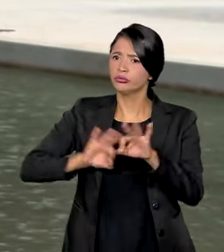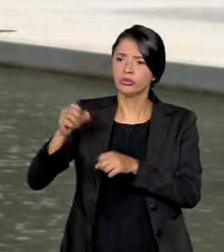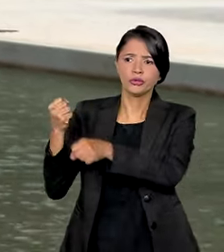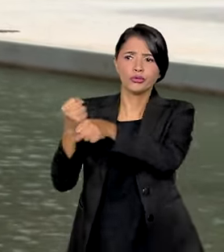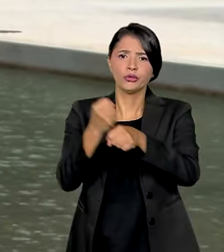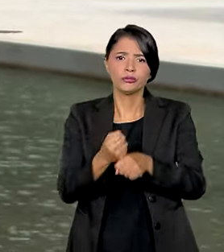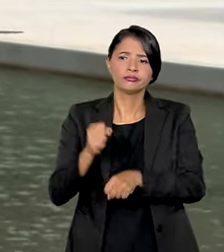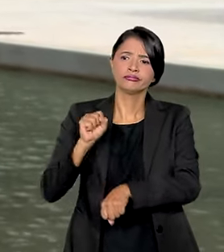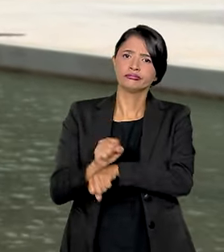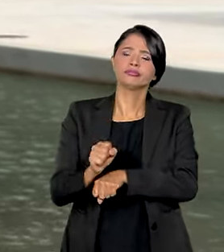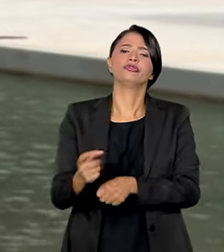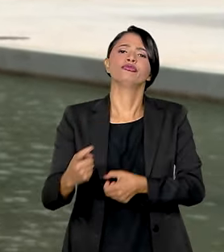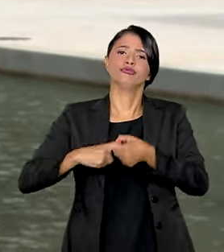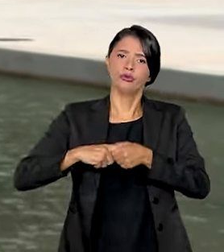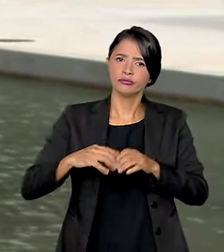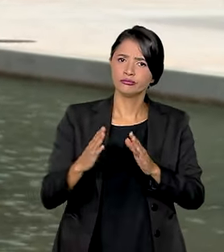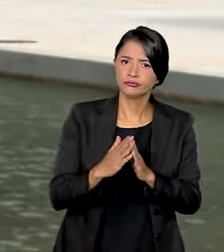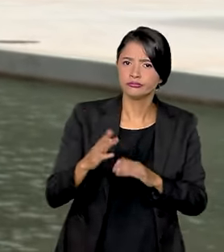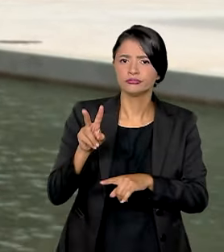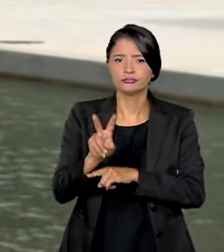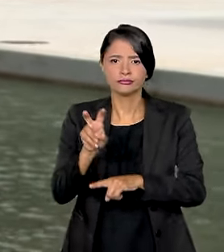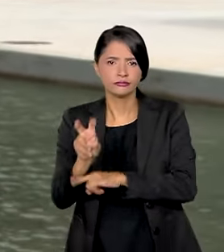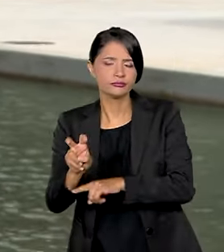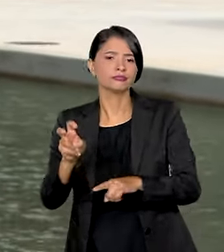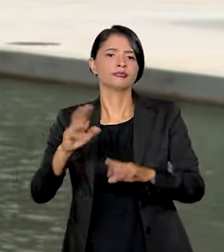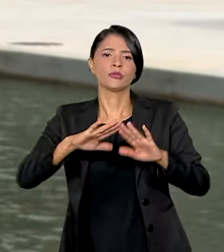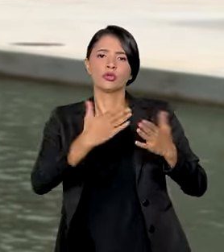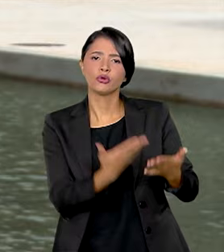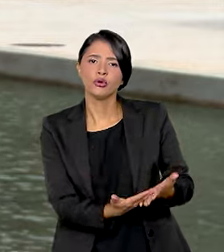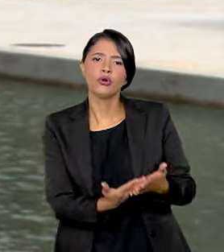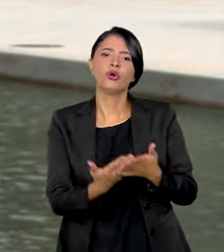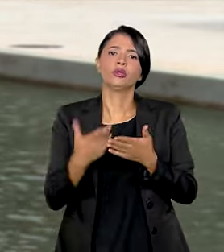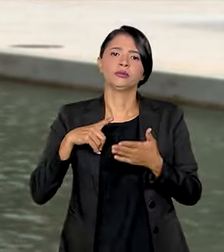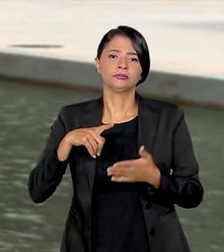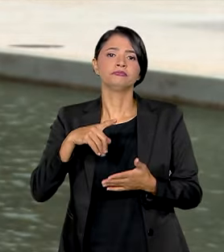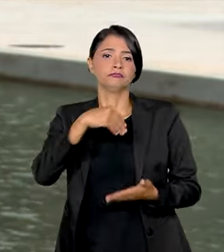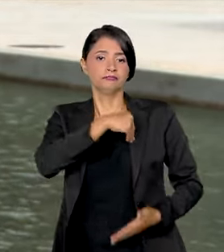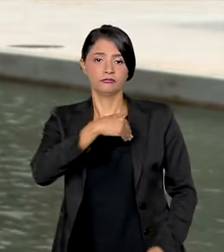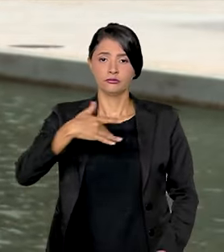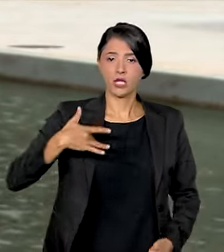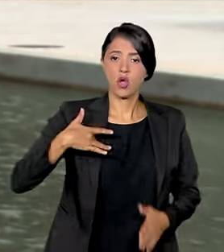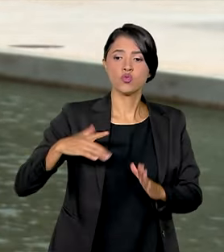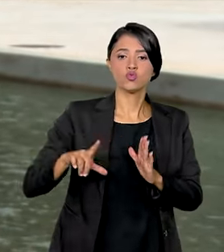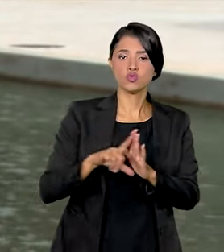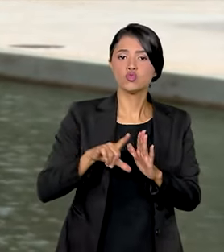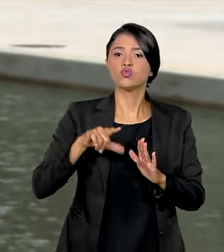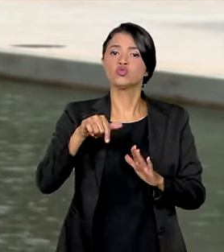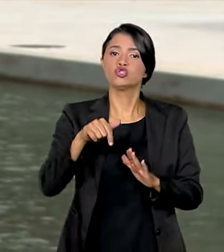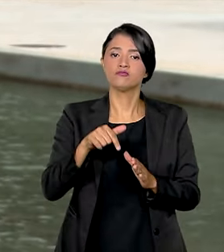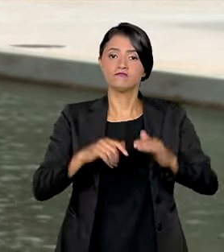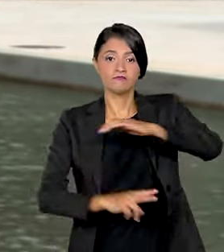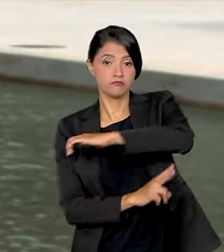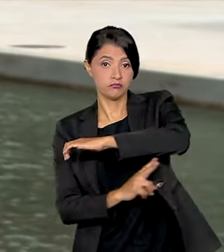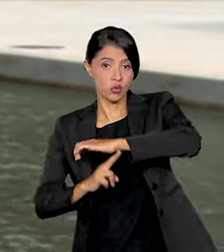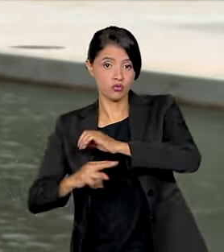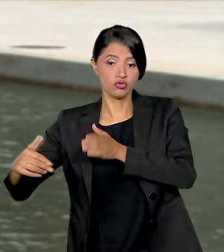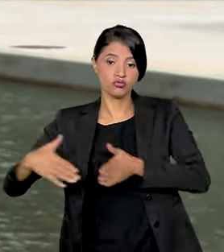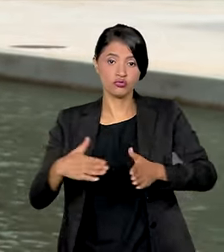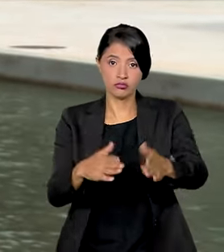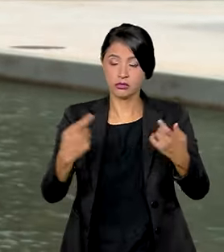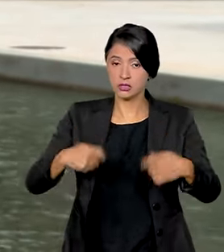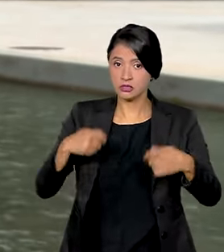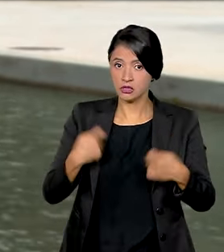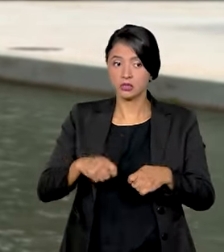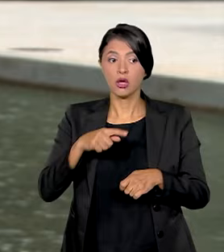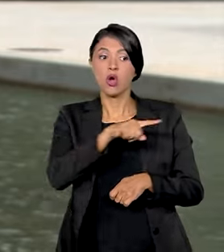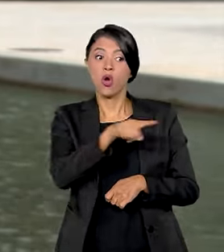de obras paradas. Casas, creches, escolas, postos de saúde, pontes e rodovias. O